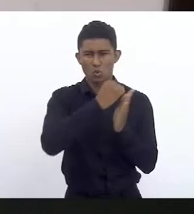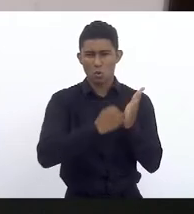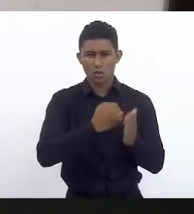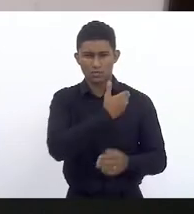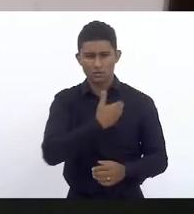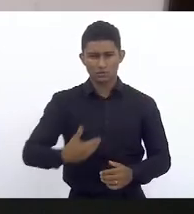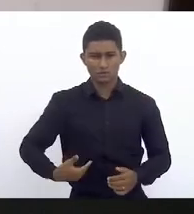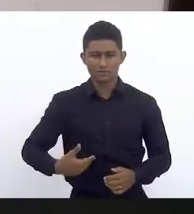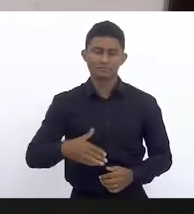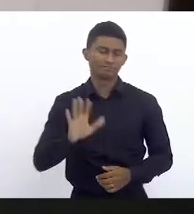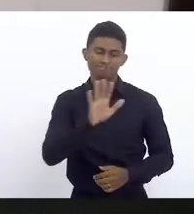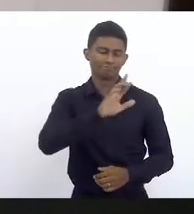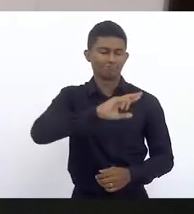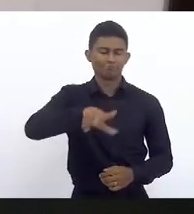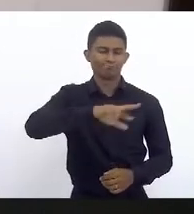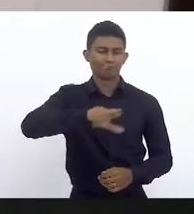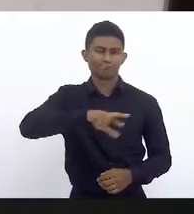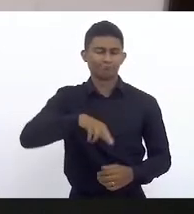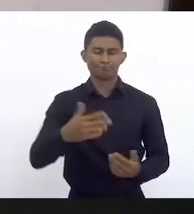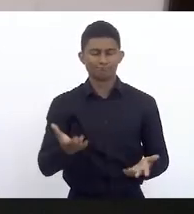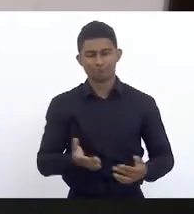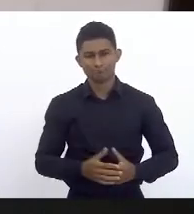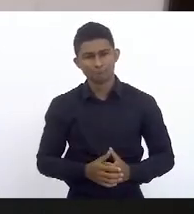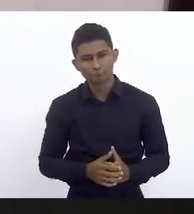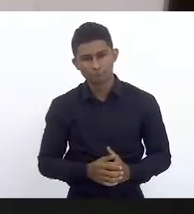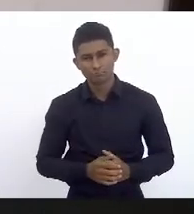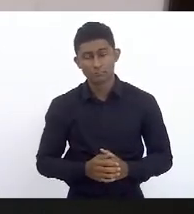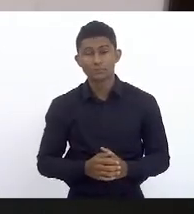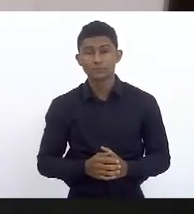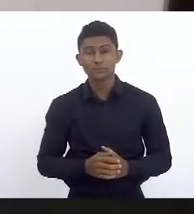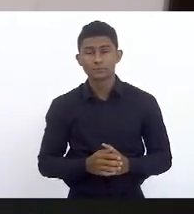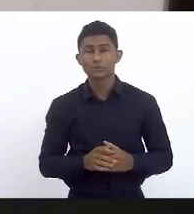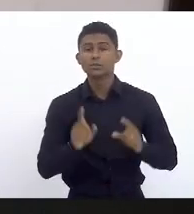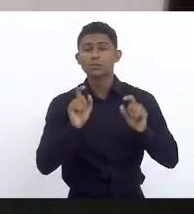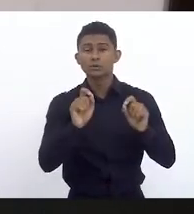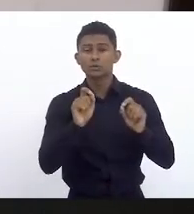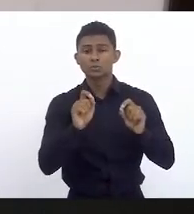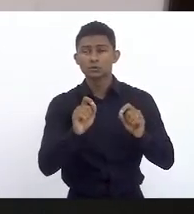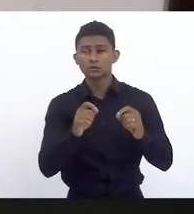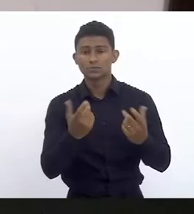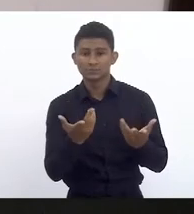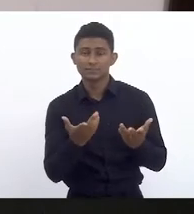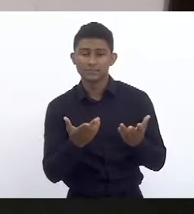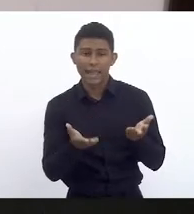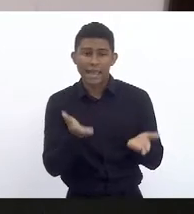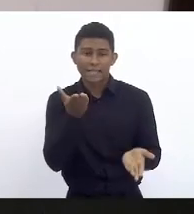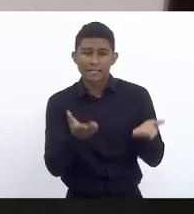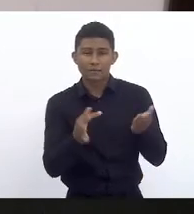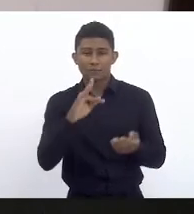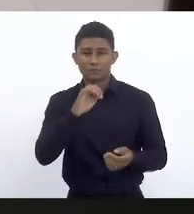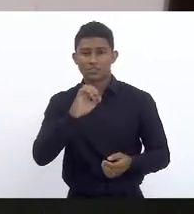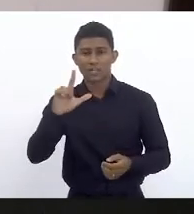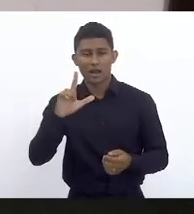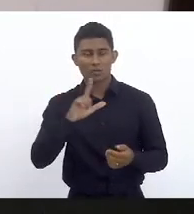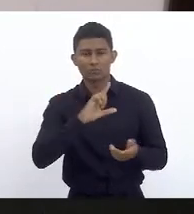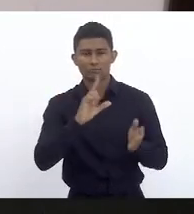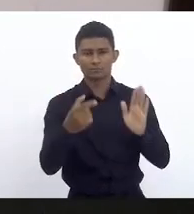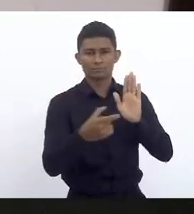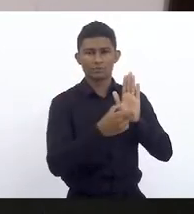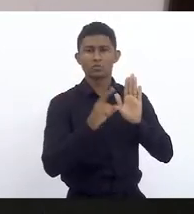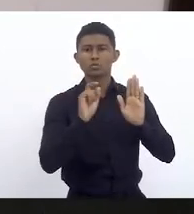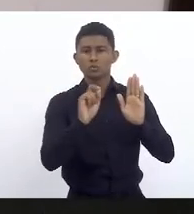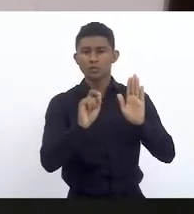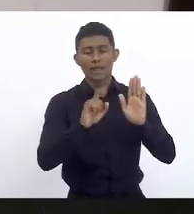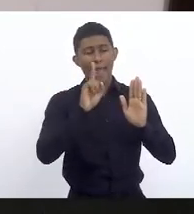o fiscal orçamentário, né? O equilíbrio fiscal que foi dito ali é o equilíbrio